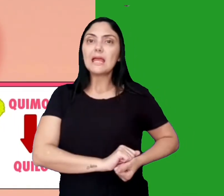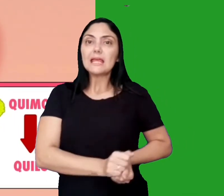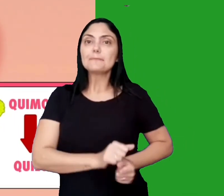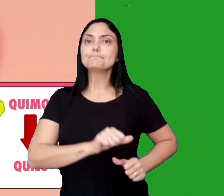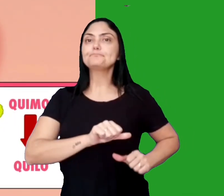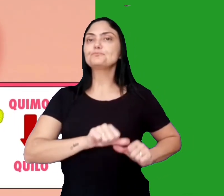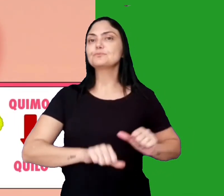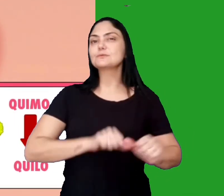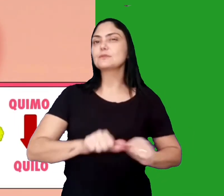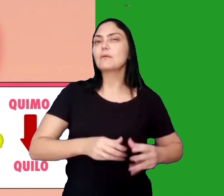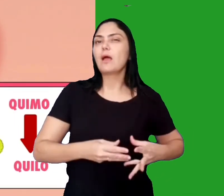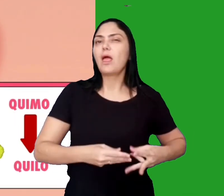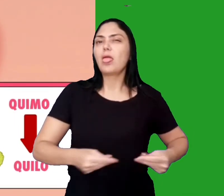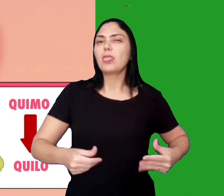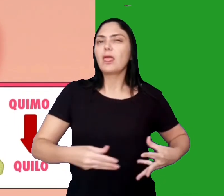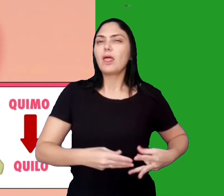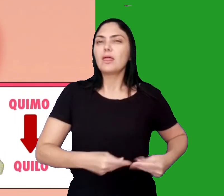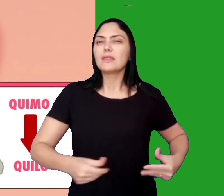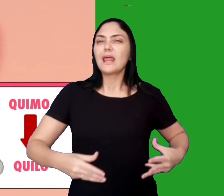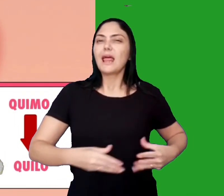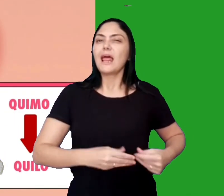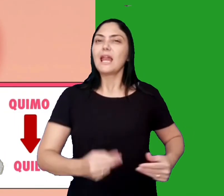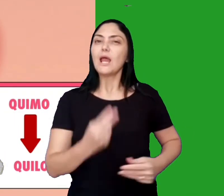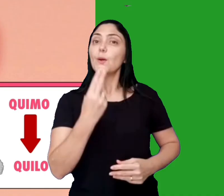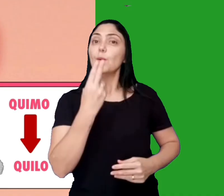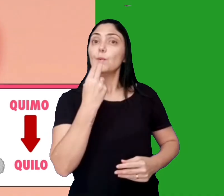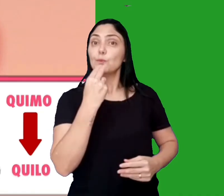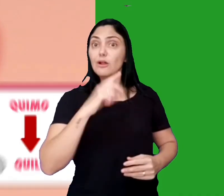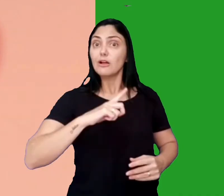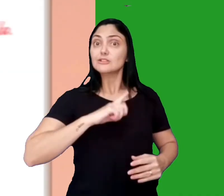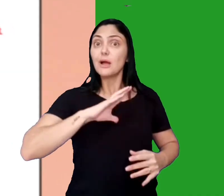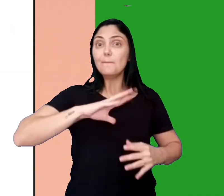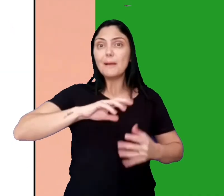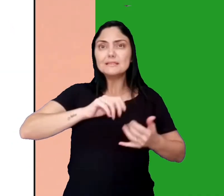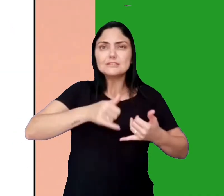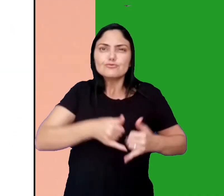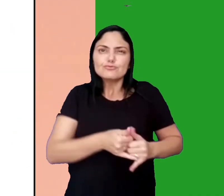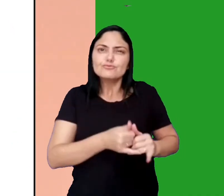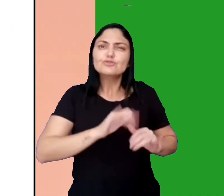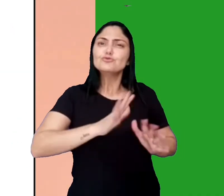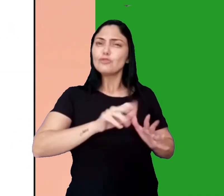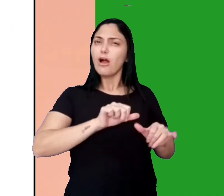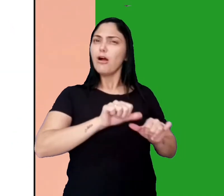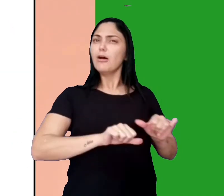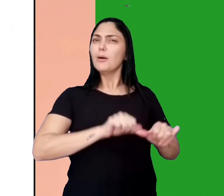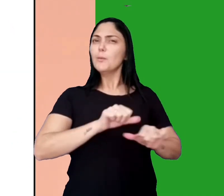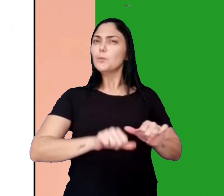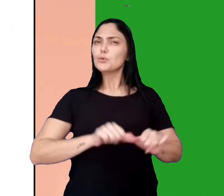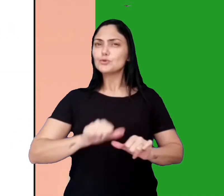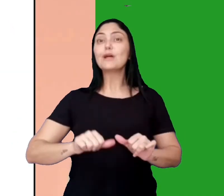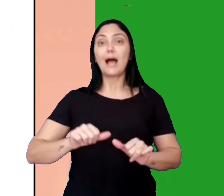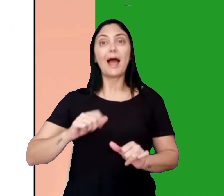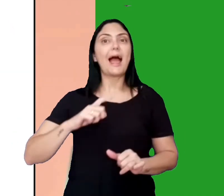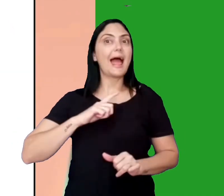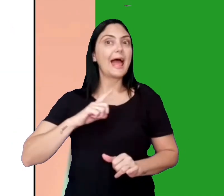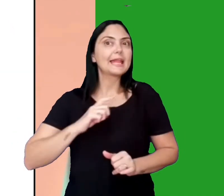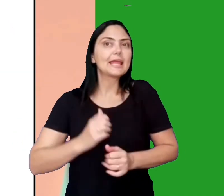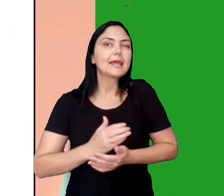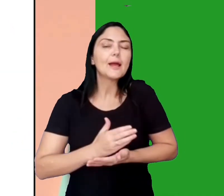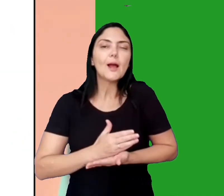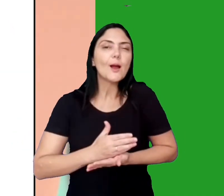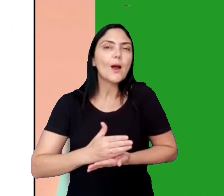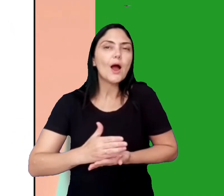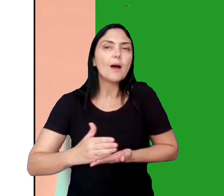em quilo, uma pasta líquida e rica em nutrientes cuja acidez já foi neutralizada. Nesse processo, surgem as